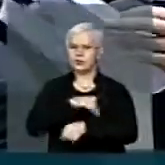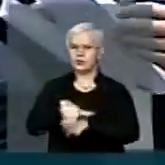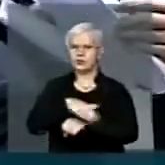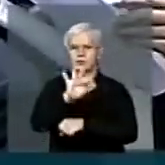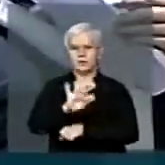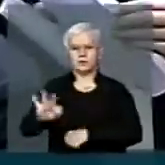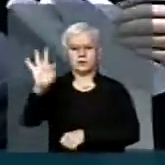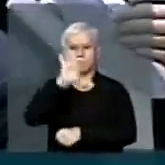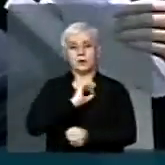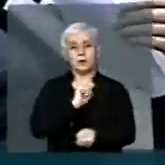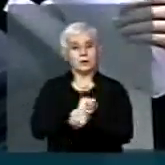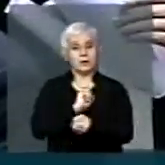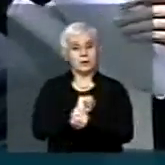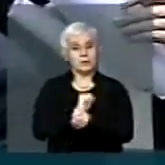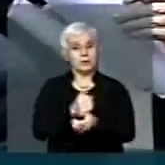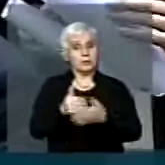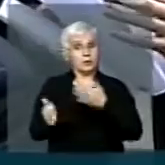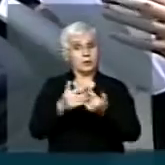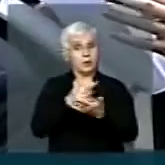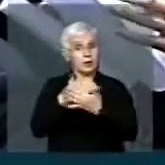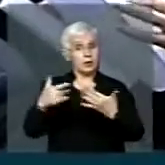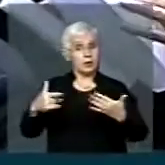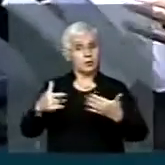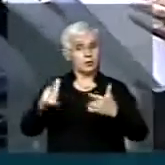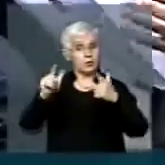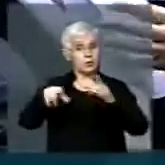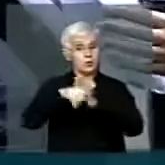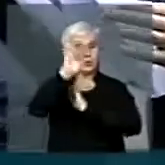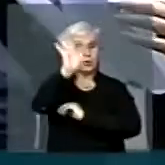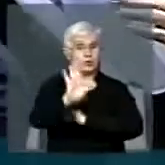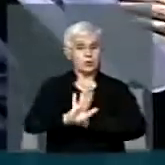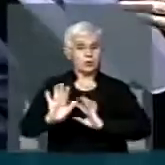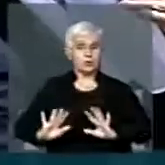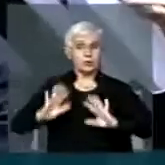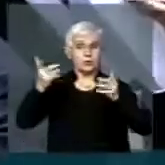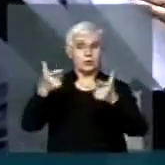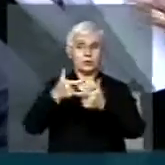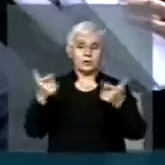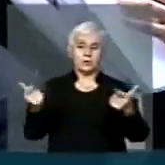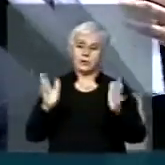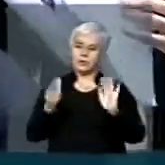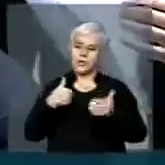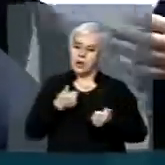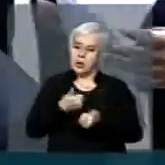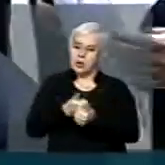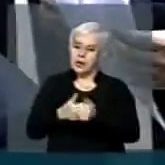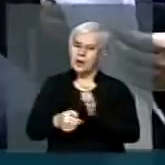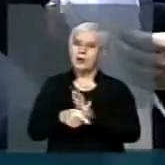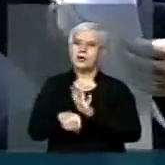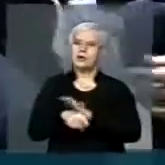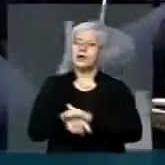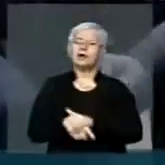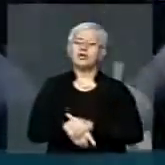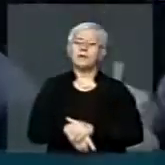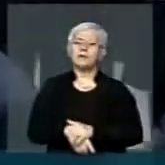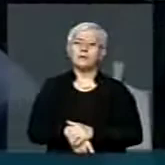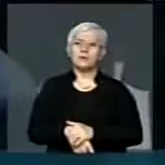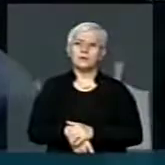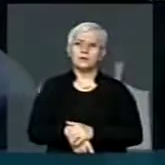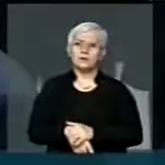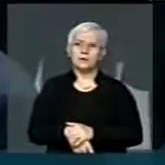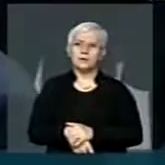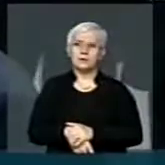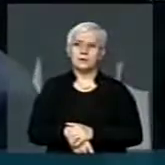Rodoviária Federal para atender o Brasil nos grandes eventos. Já a Copa do Mundo chegando, mas logo em sequência